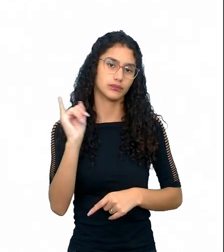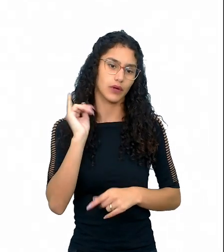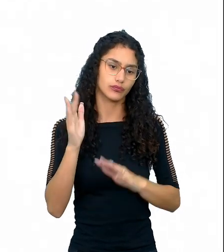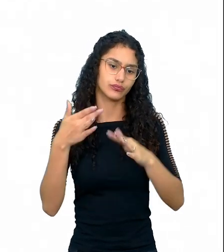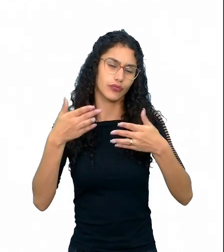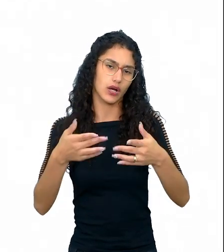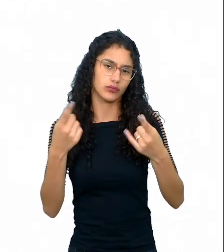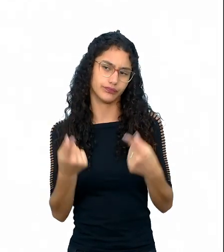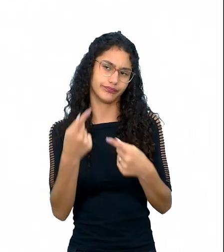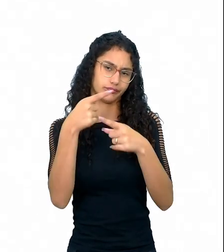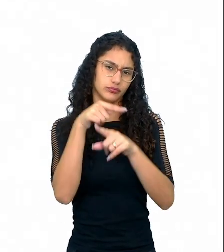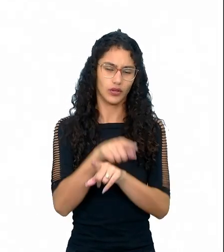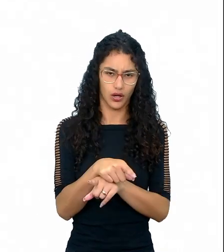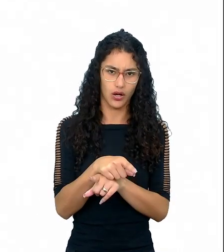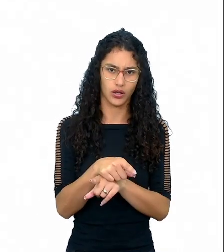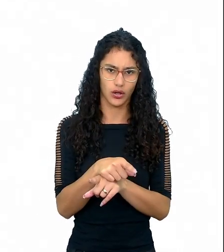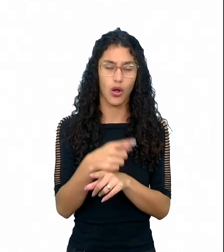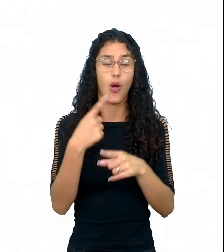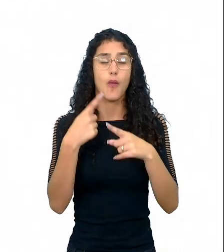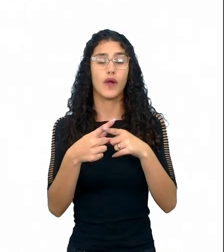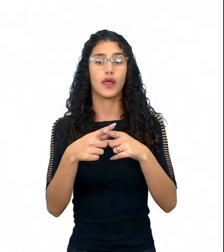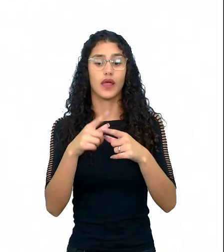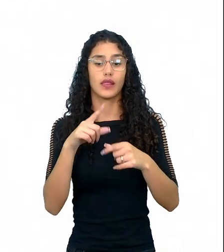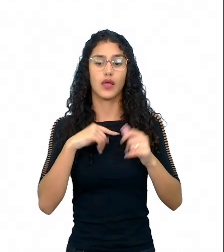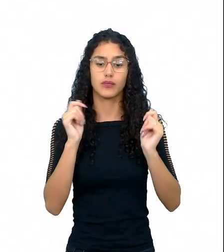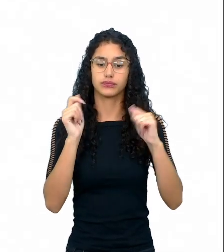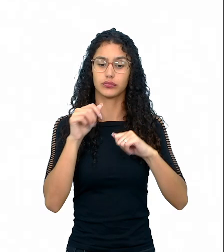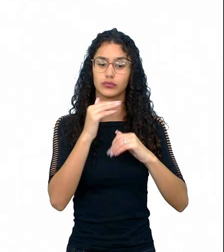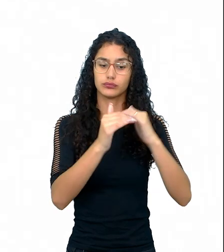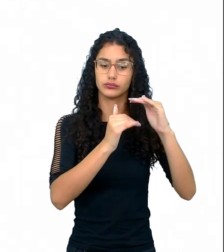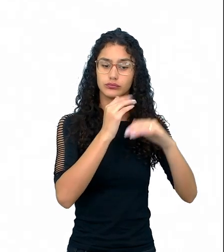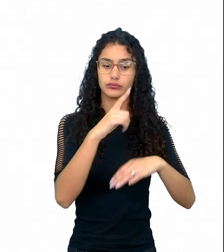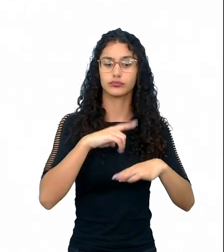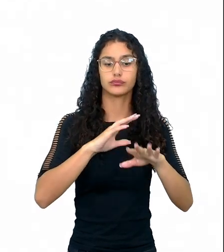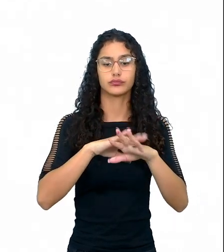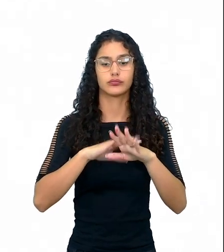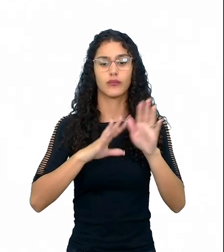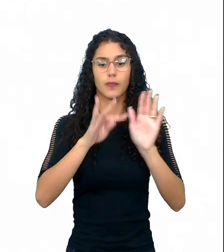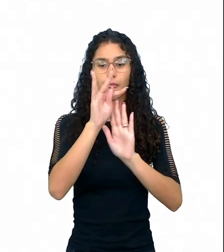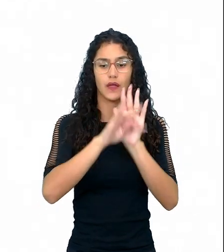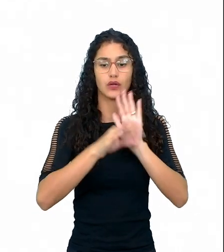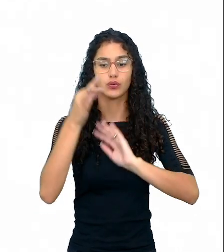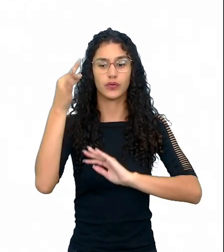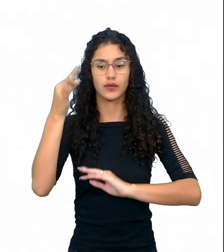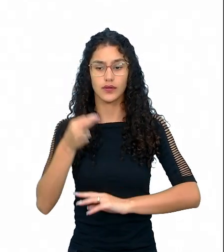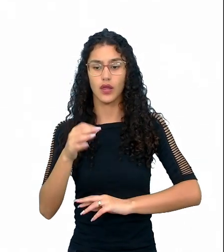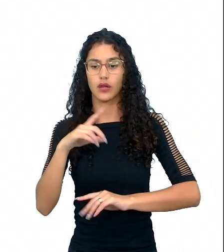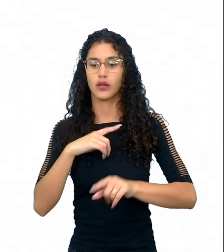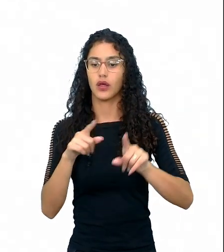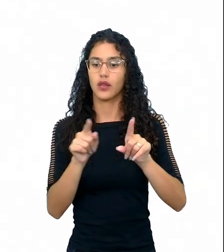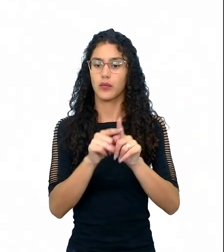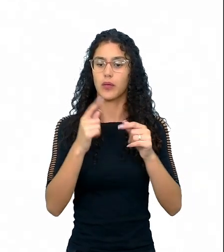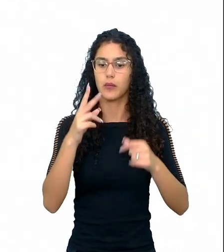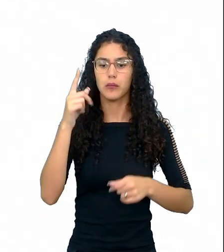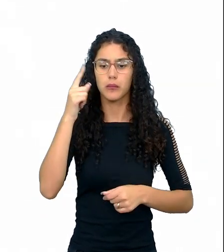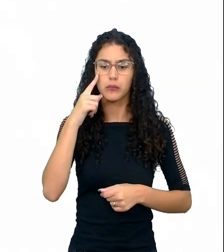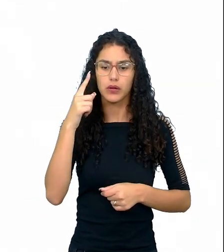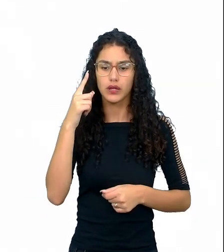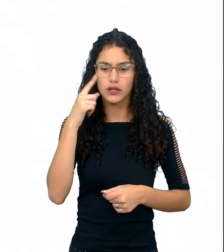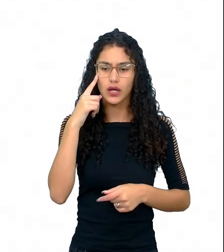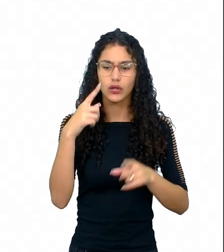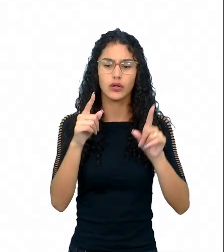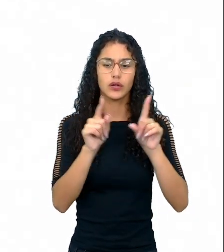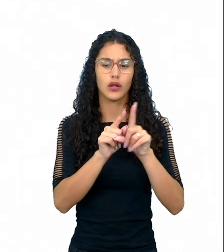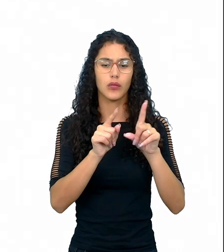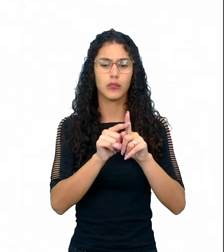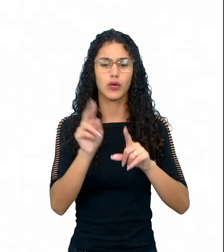são opostas, pois permitem a construção de textos coesos e coerentes, né, sempre pensando nos